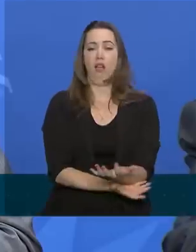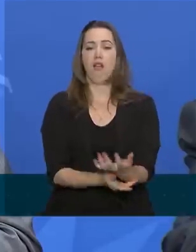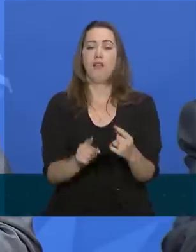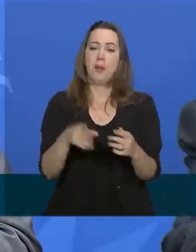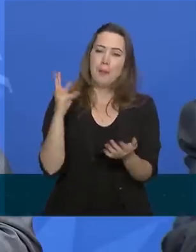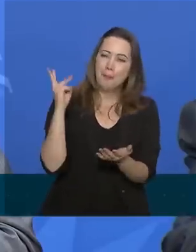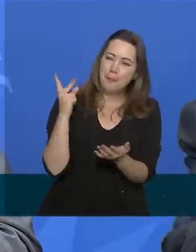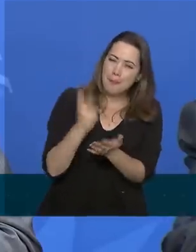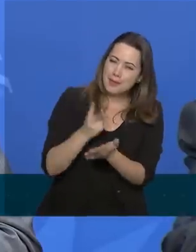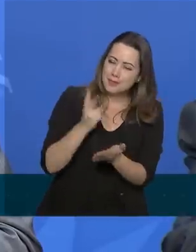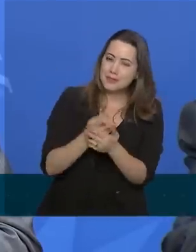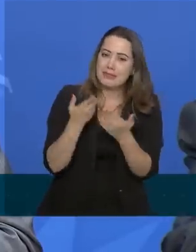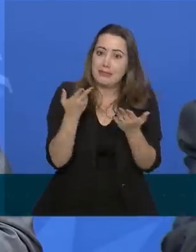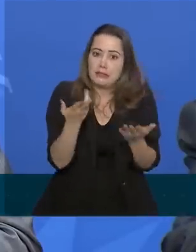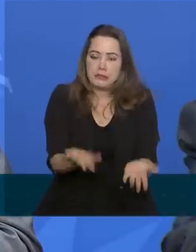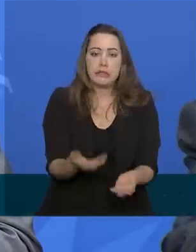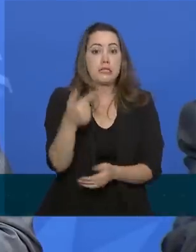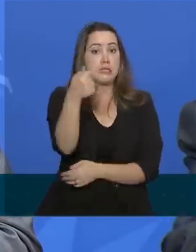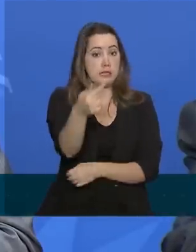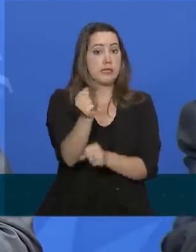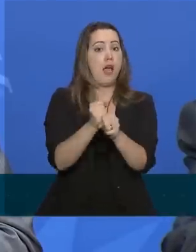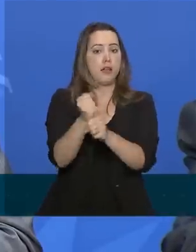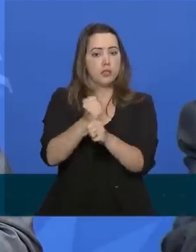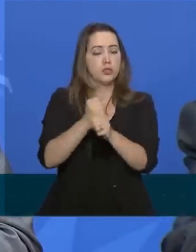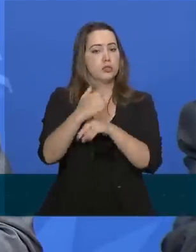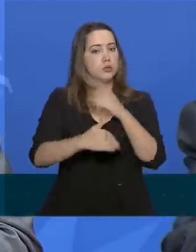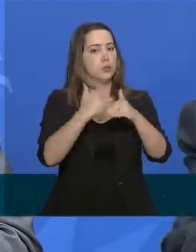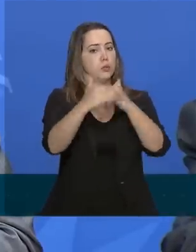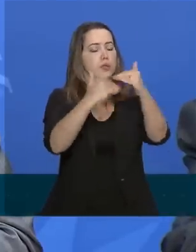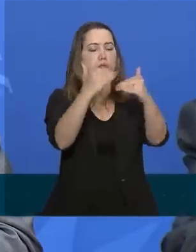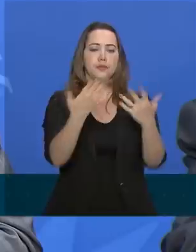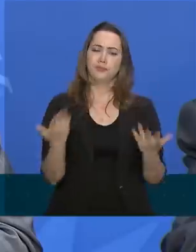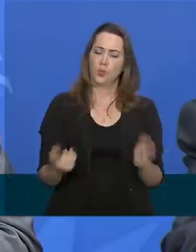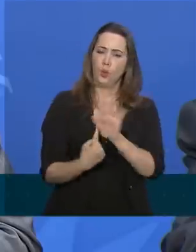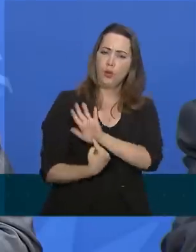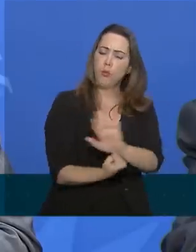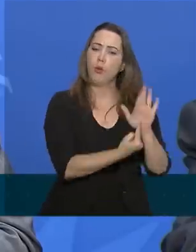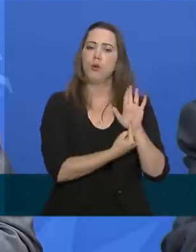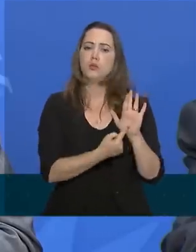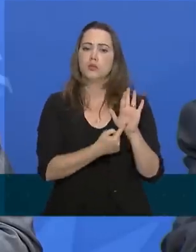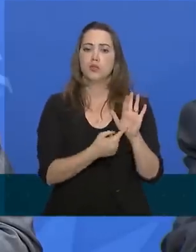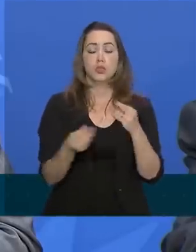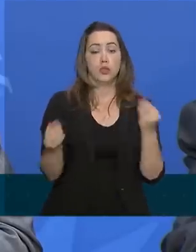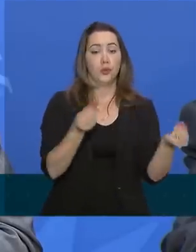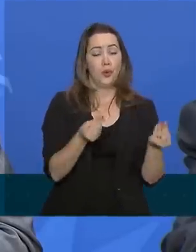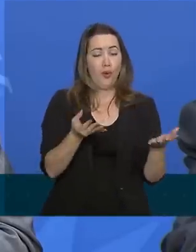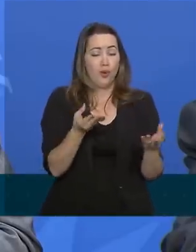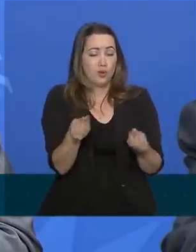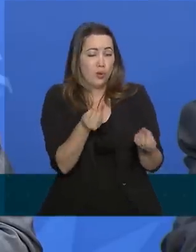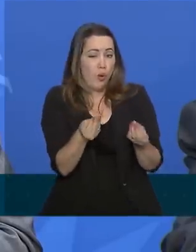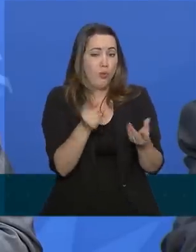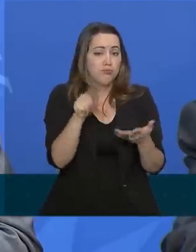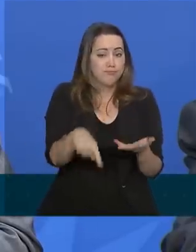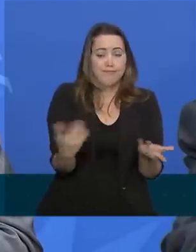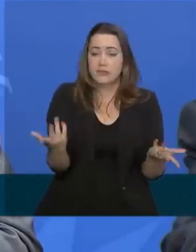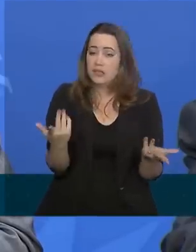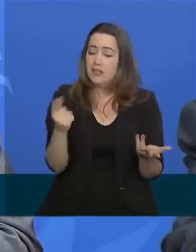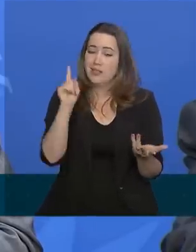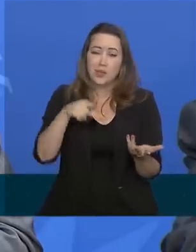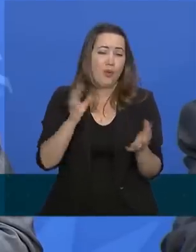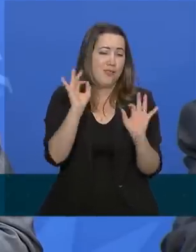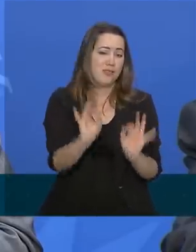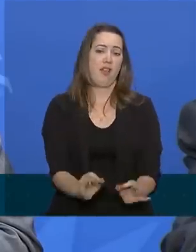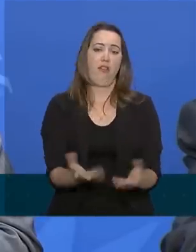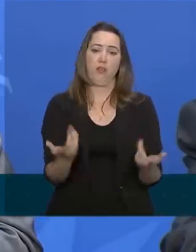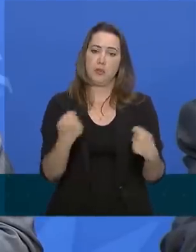nos últimos sete anos o desmatamento vem aumentando o que demonstra que a fórmula adotada até agora não é a mais